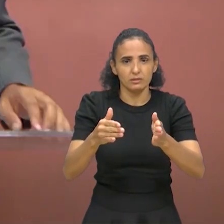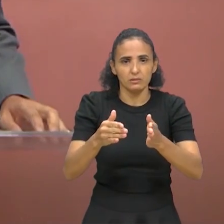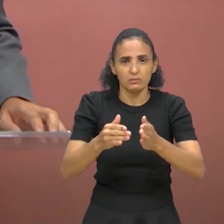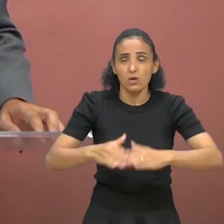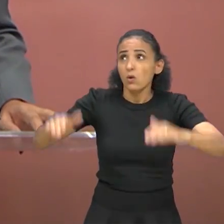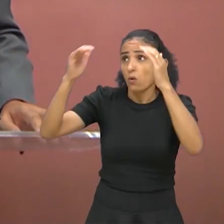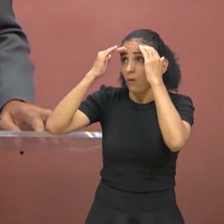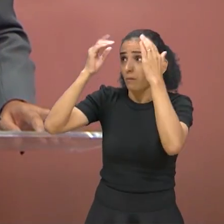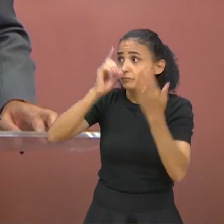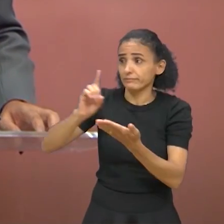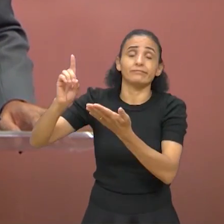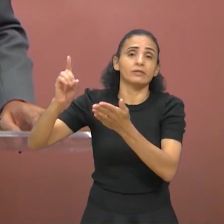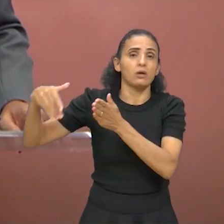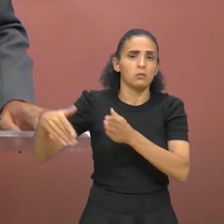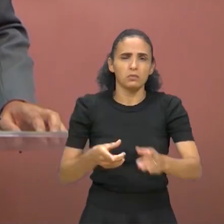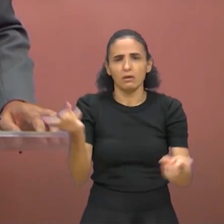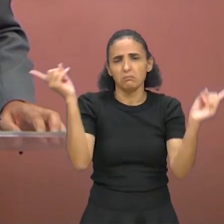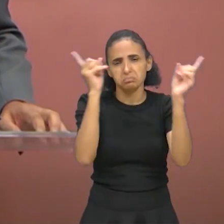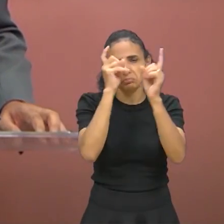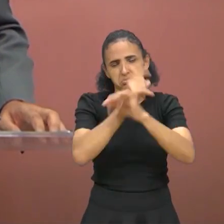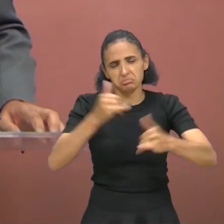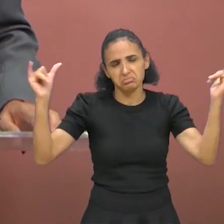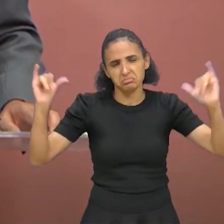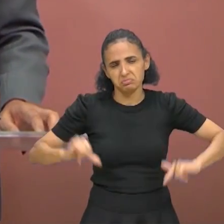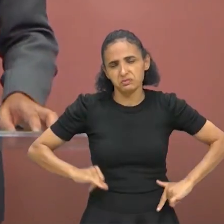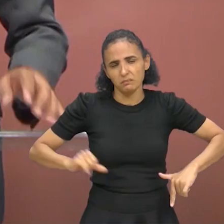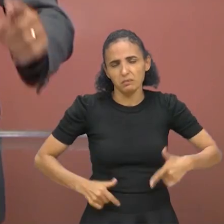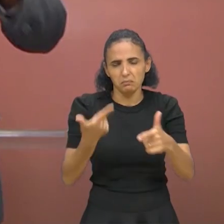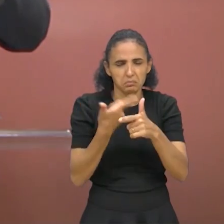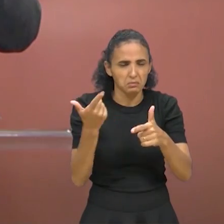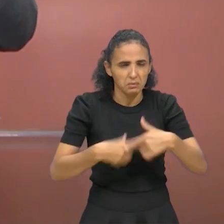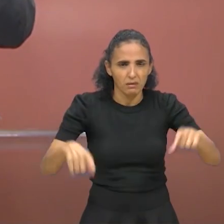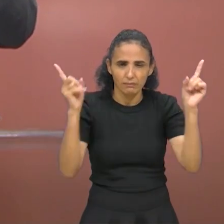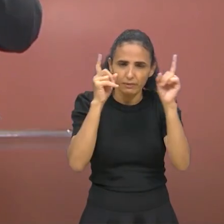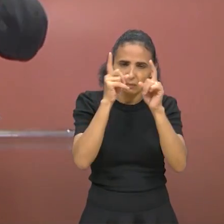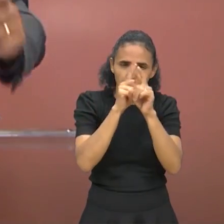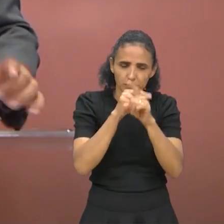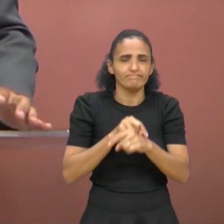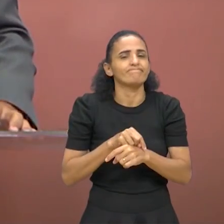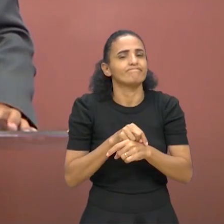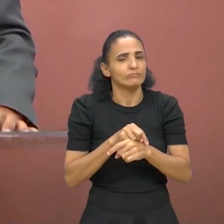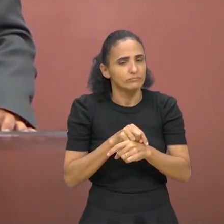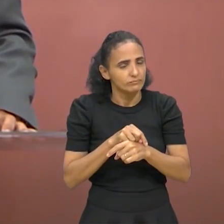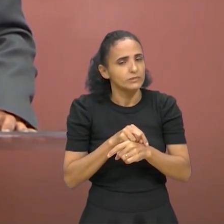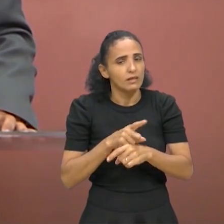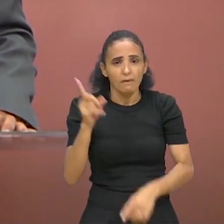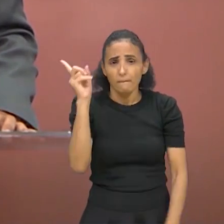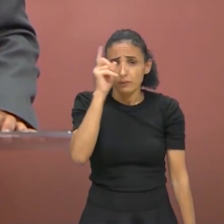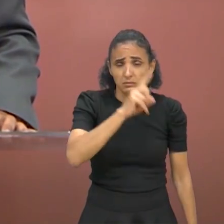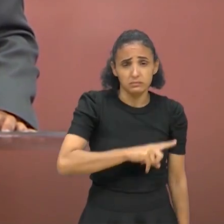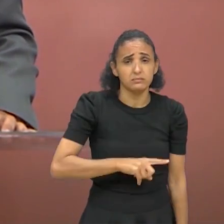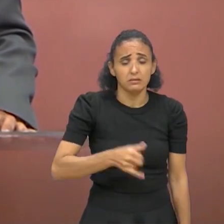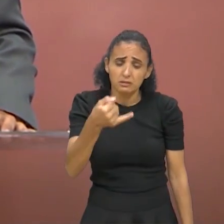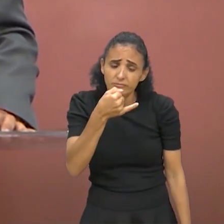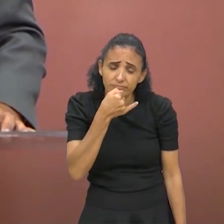de Deus, passamos por caminhos de espinhos nos pés, por caminhos estreitos, por